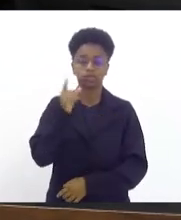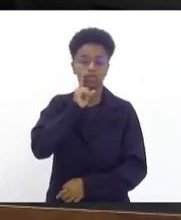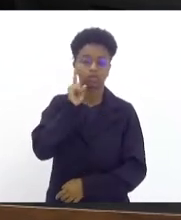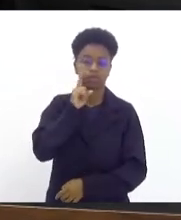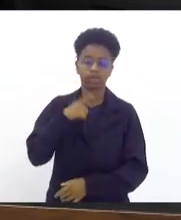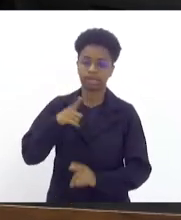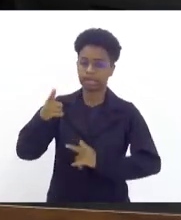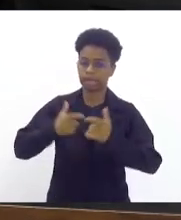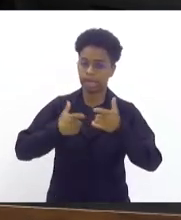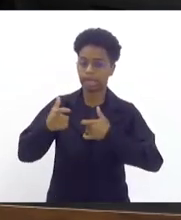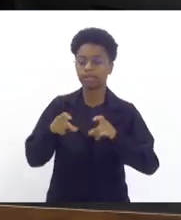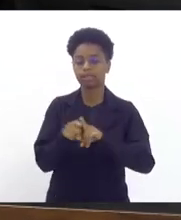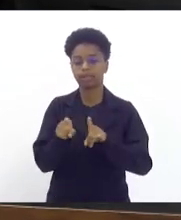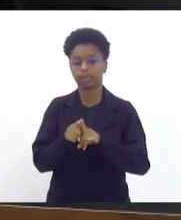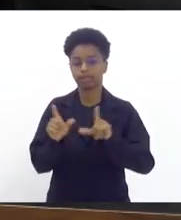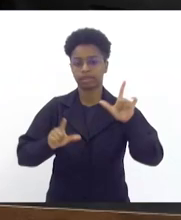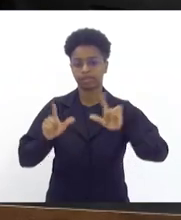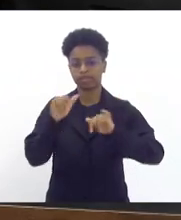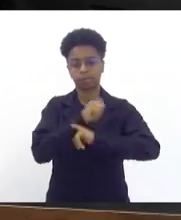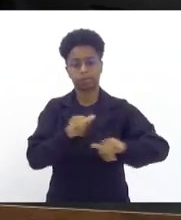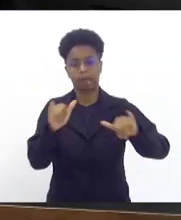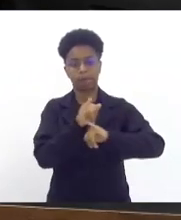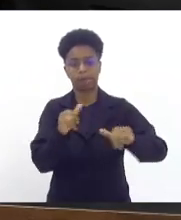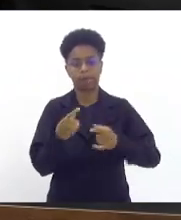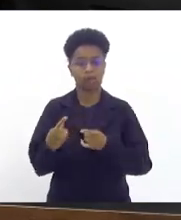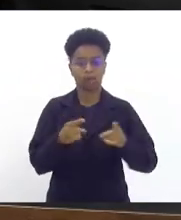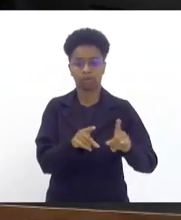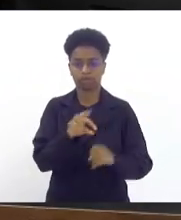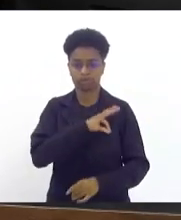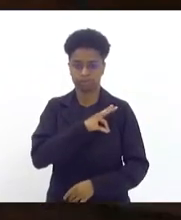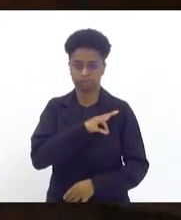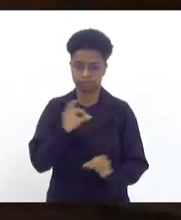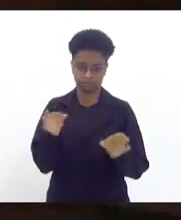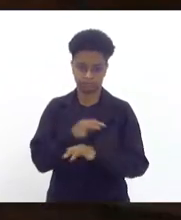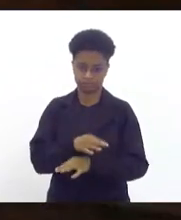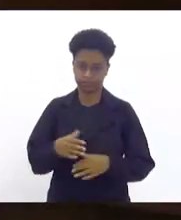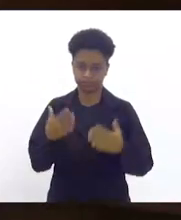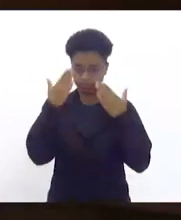fora a mídia batendo neles tá é isso que eu queria falar obrigado